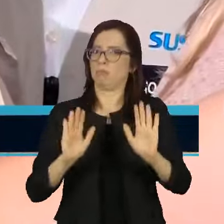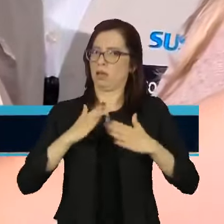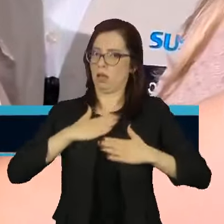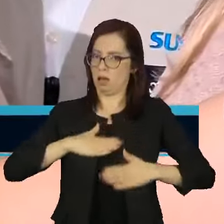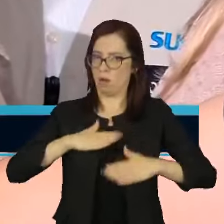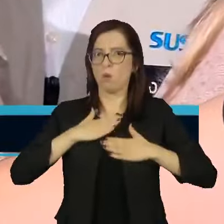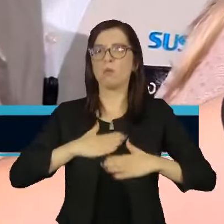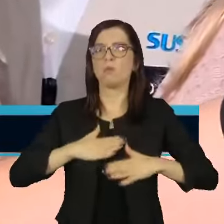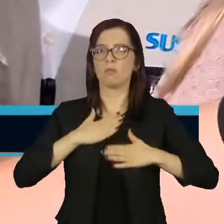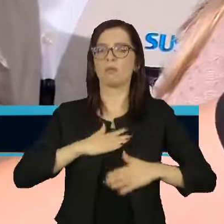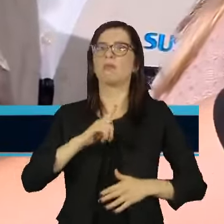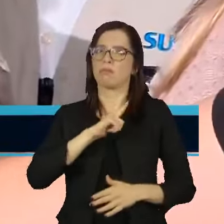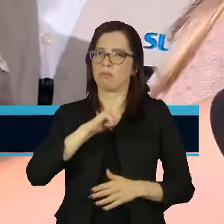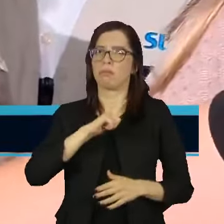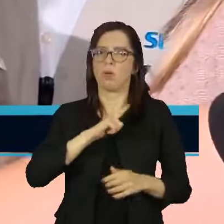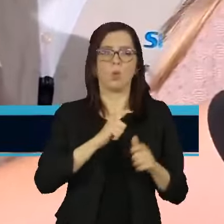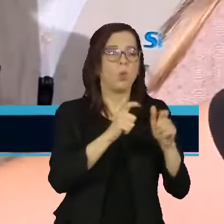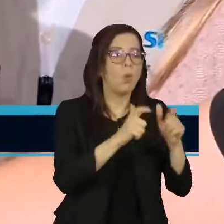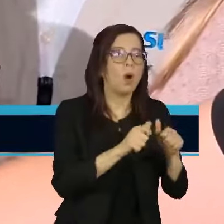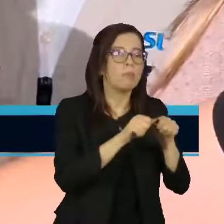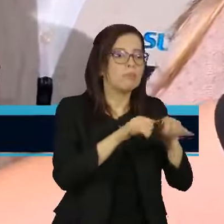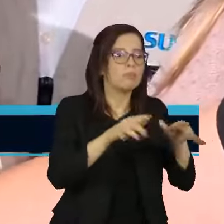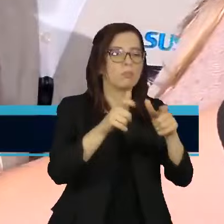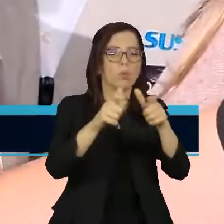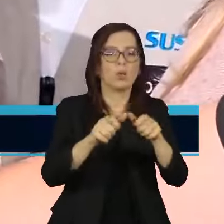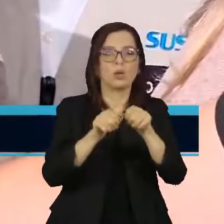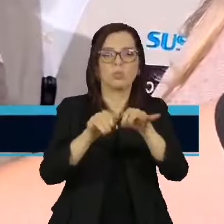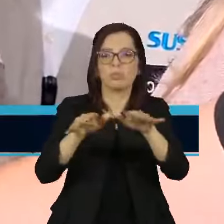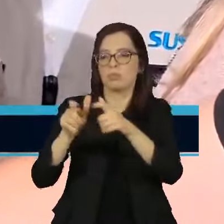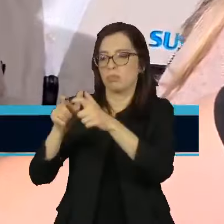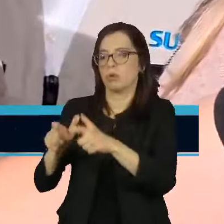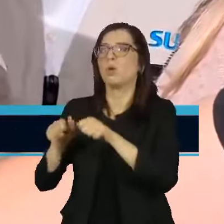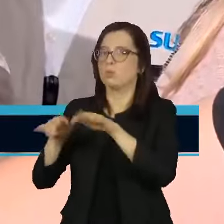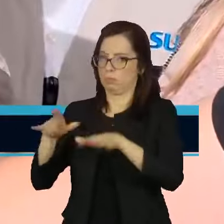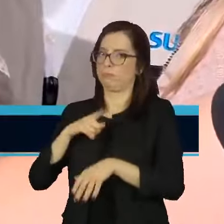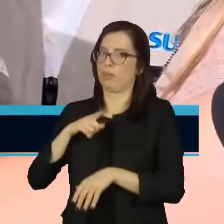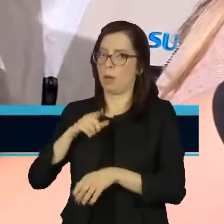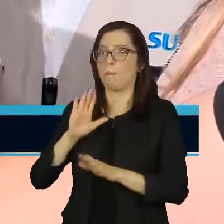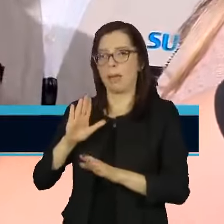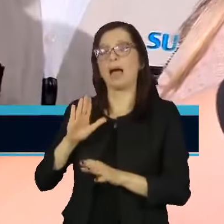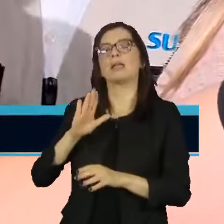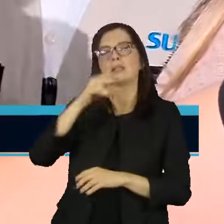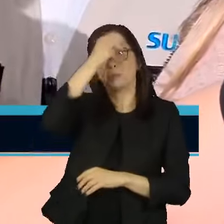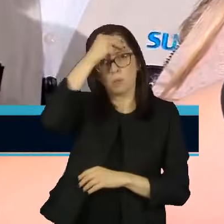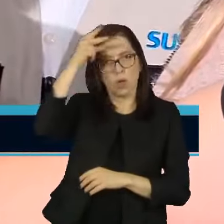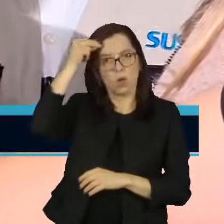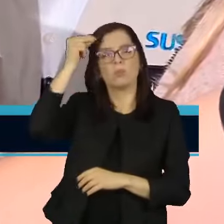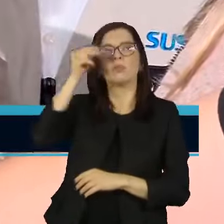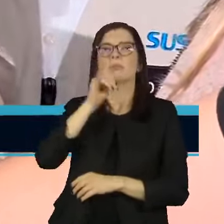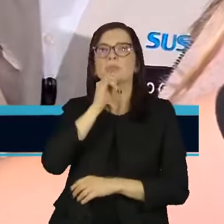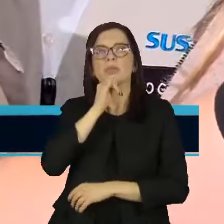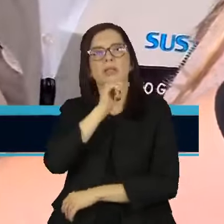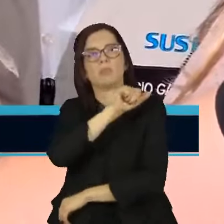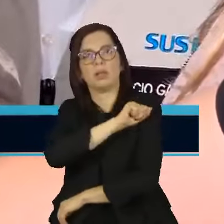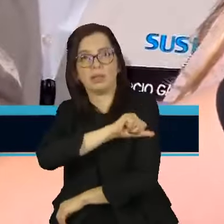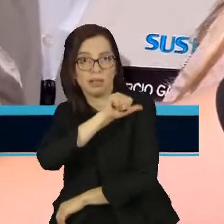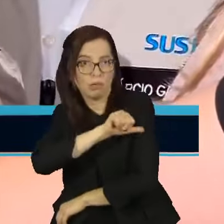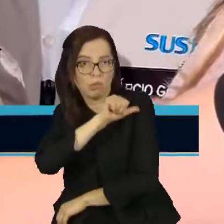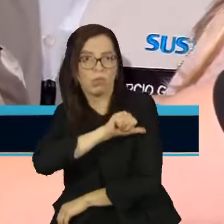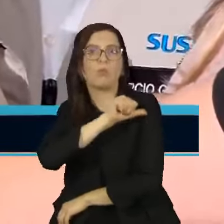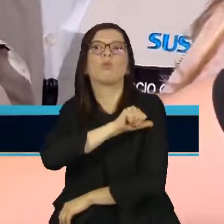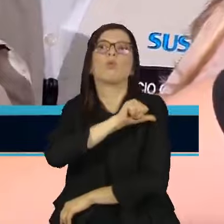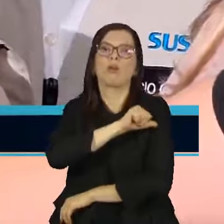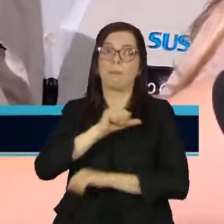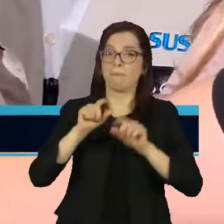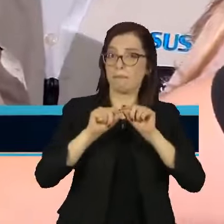situações epidêmicas em alguns municípios, né, como é o caso do Rio de Janeiro, como é o caso do Distrito